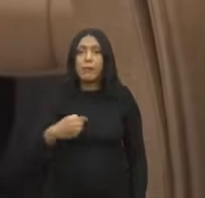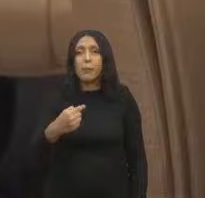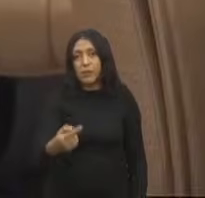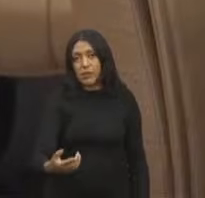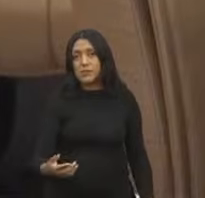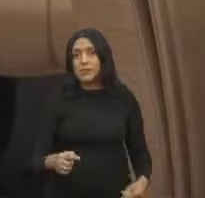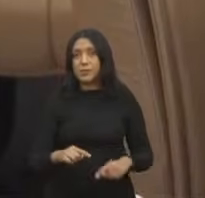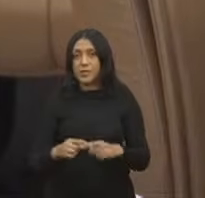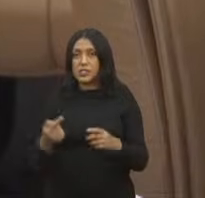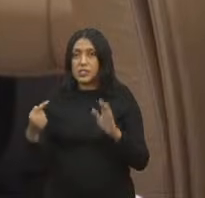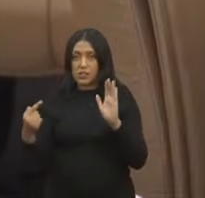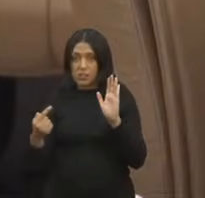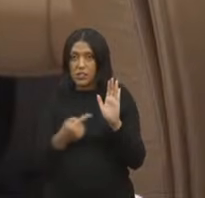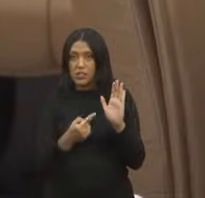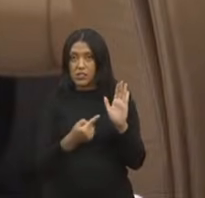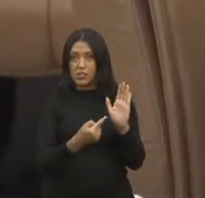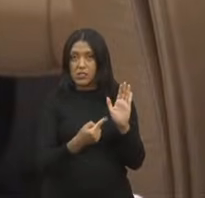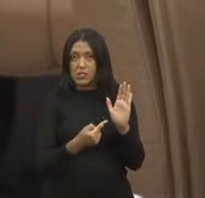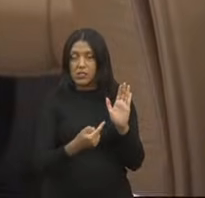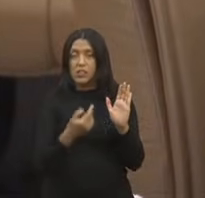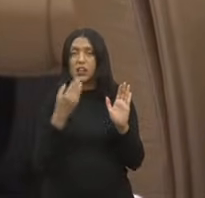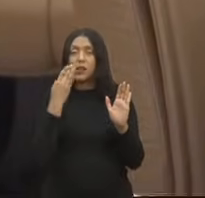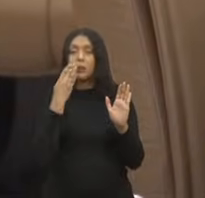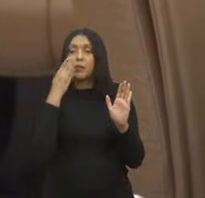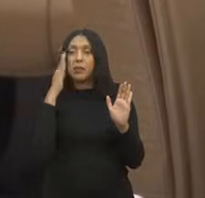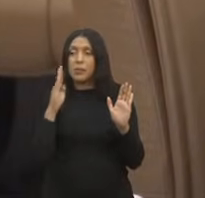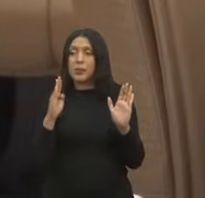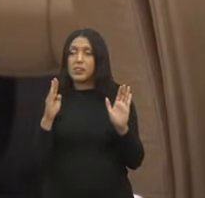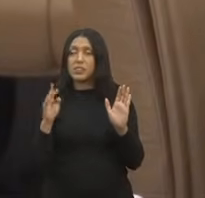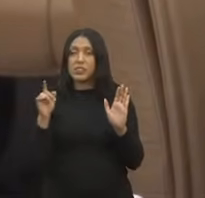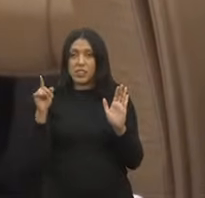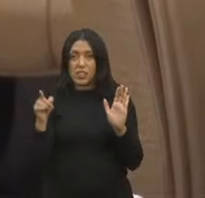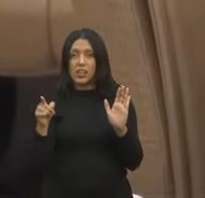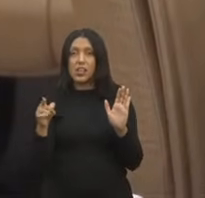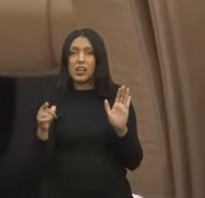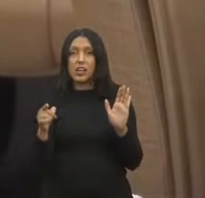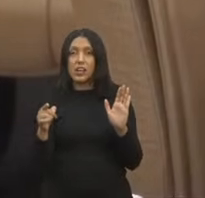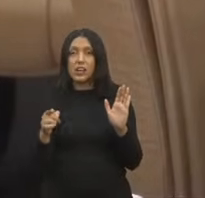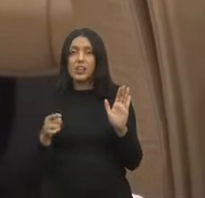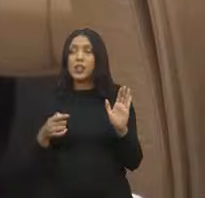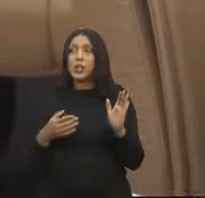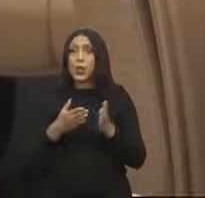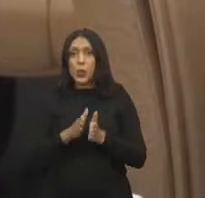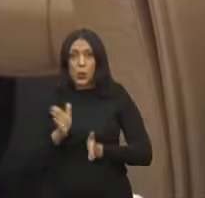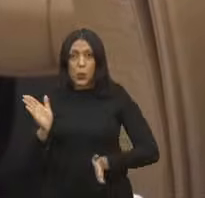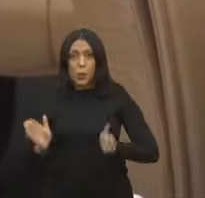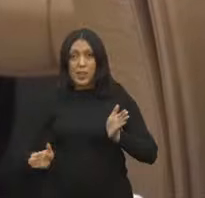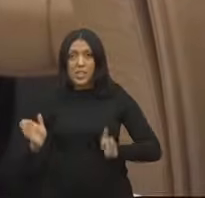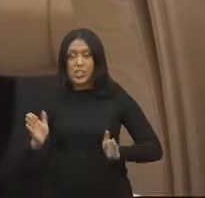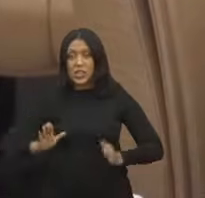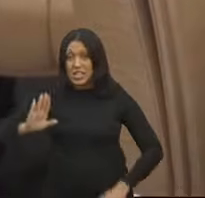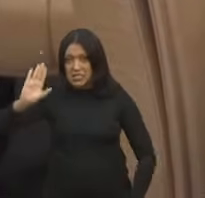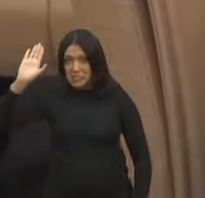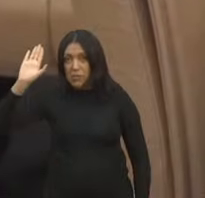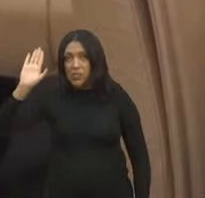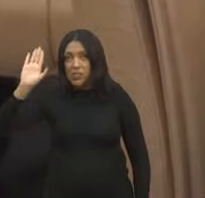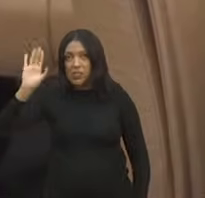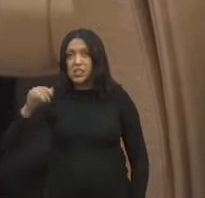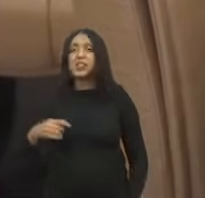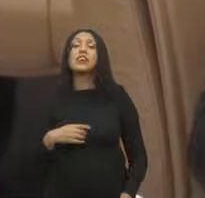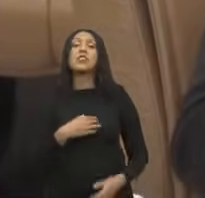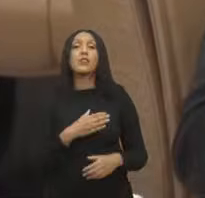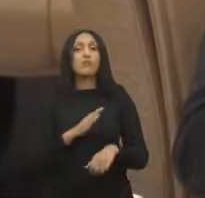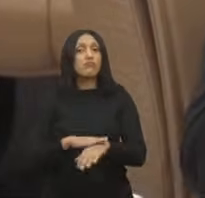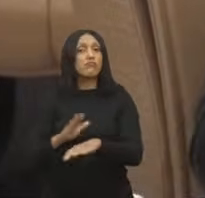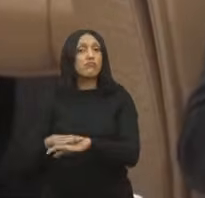foram feitas aqui no plano de governo, elas não estão explícitas no PPA. Elas estão em previsões genéricas. Por exemplo, a construção da sede da GCM tem R$1